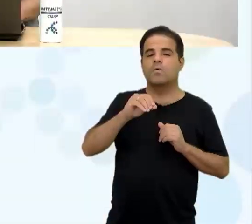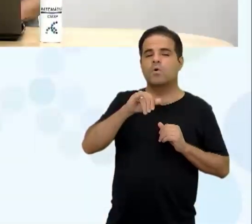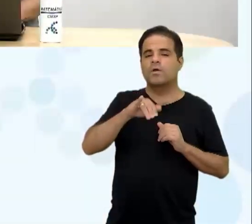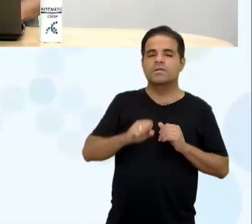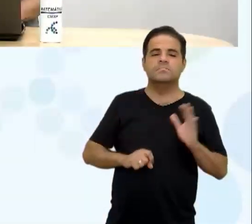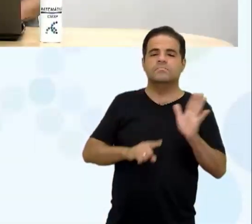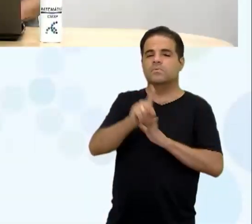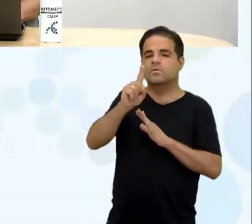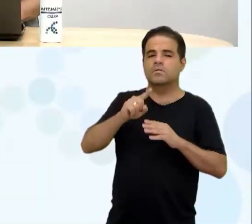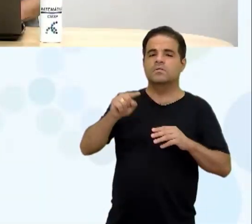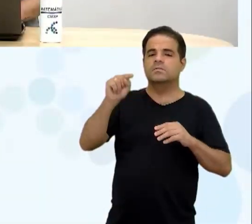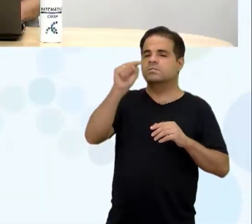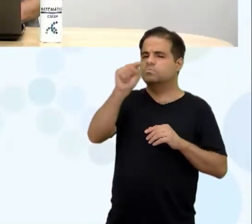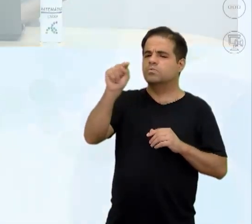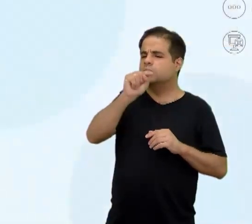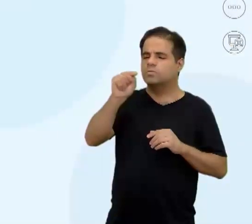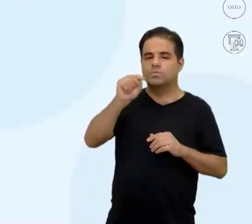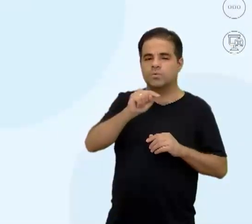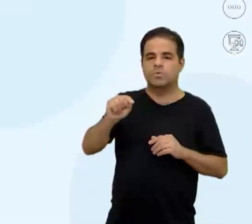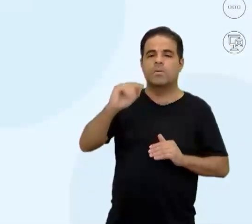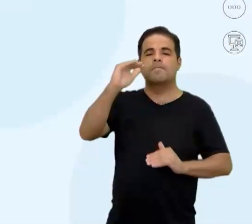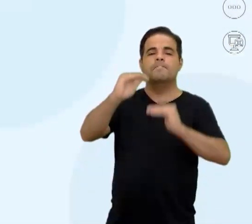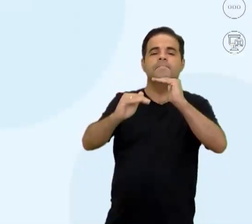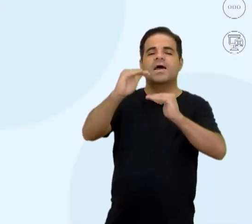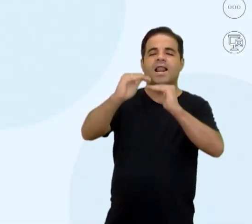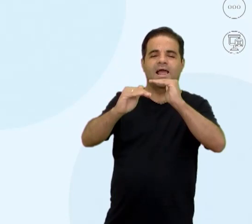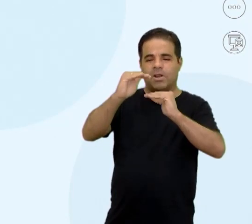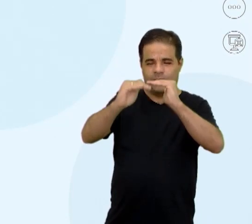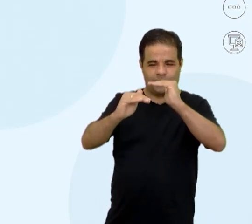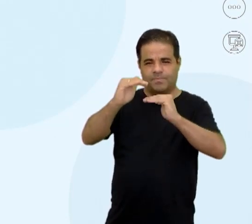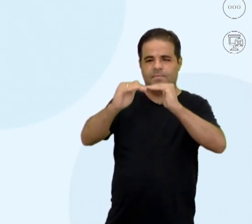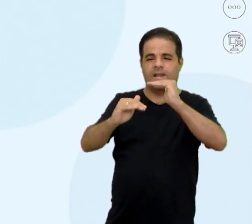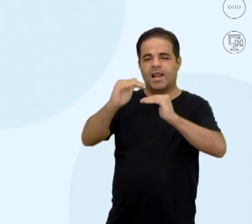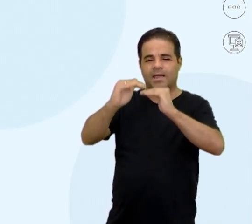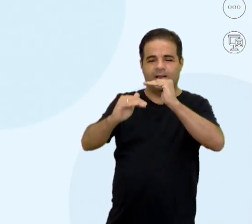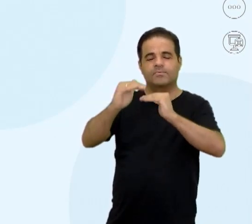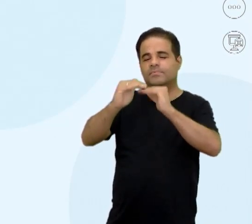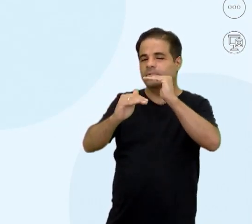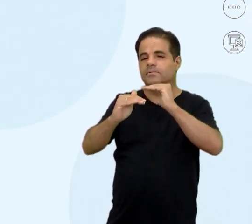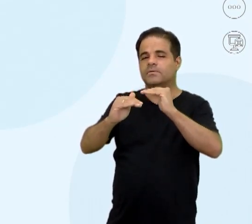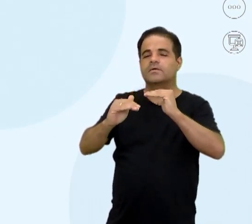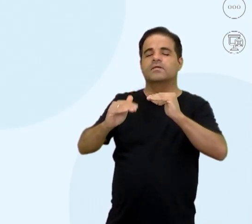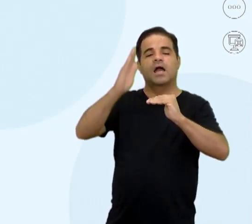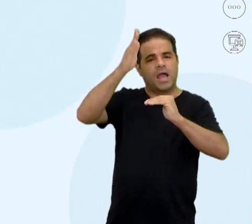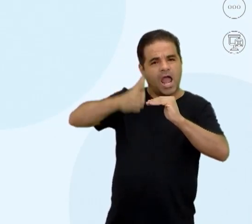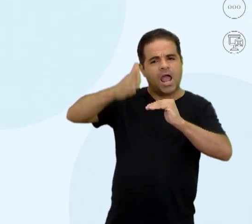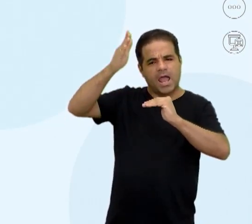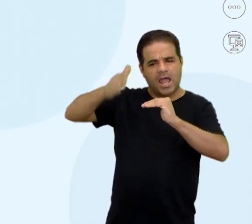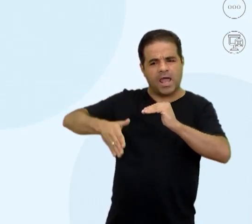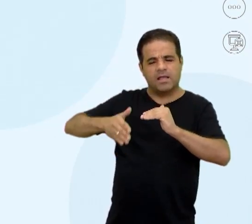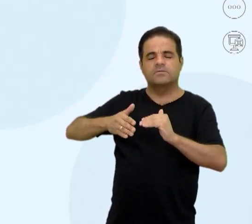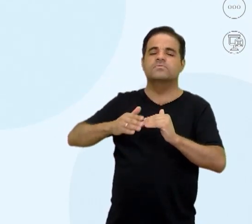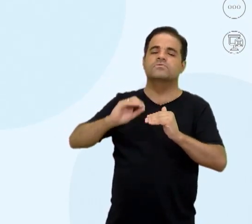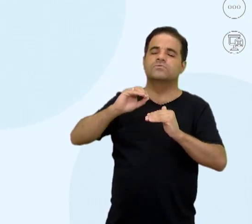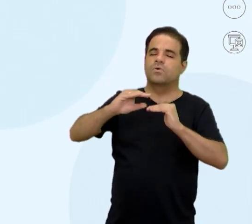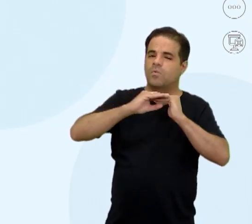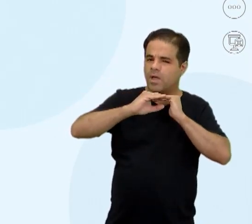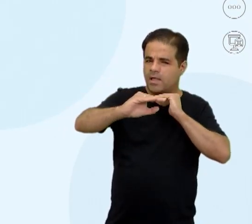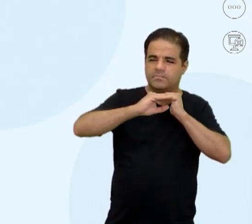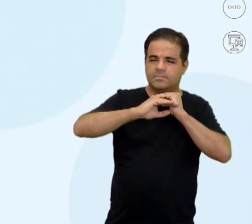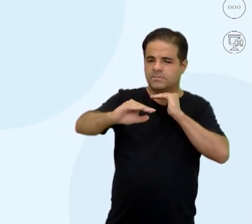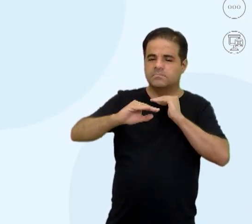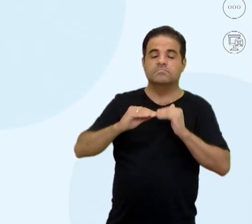que significa esses tracinhos, quer dizer paralelo, tá? Ah, legal. Paralelo, verdade, tá né? bom? Retas paralelas, lados paralelos,